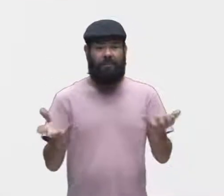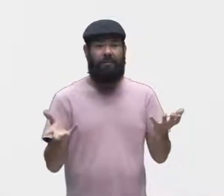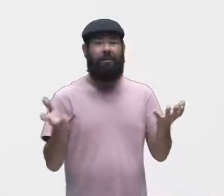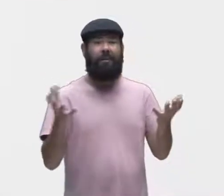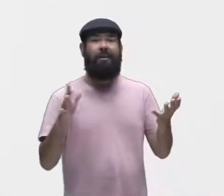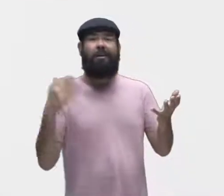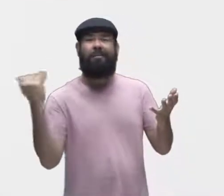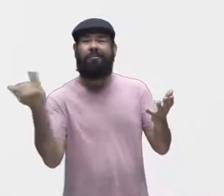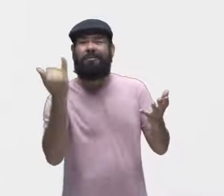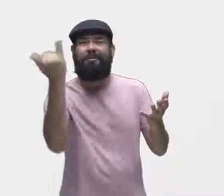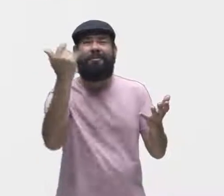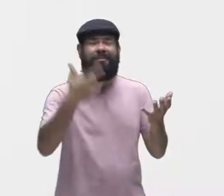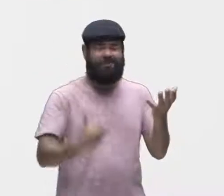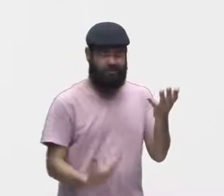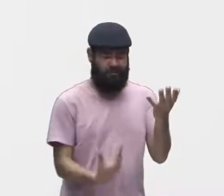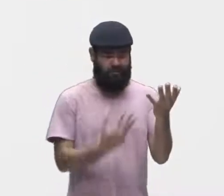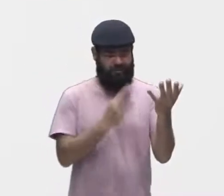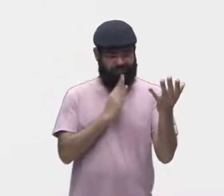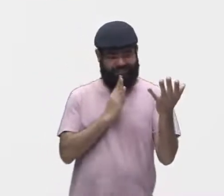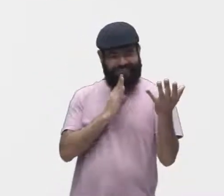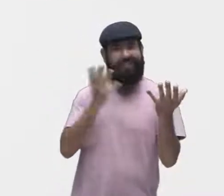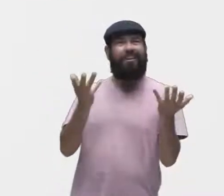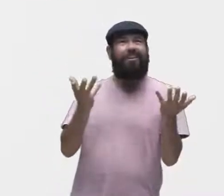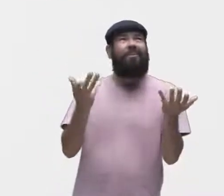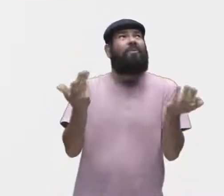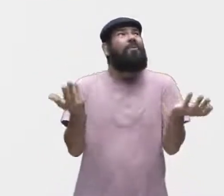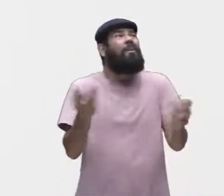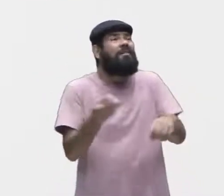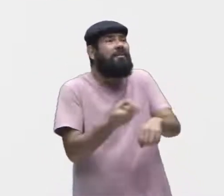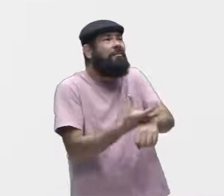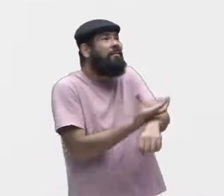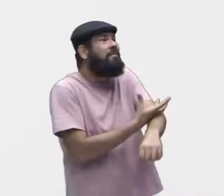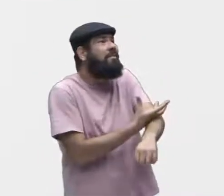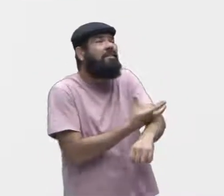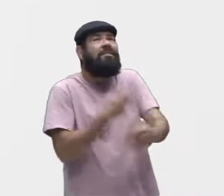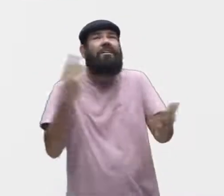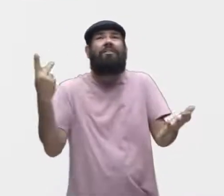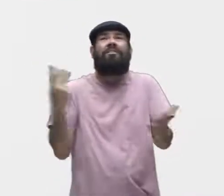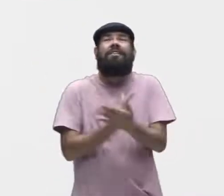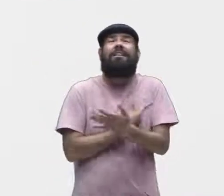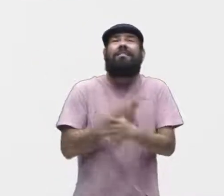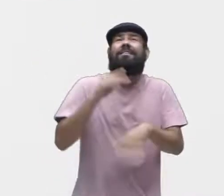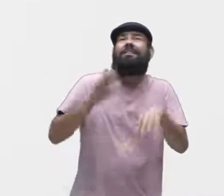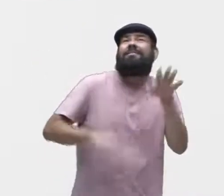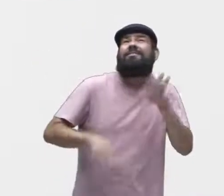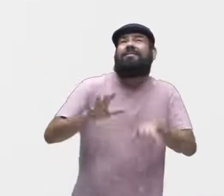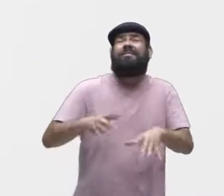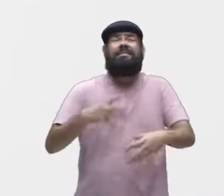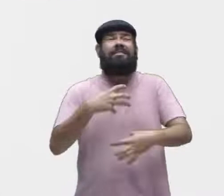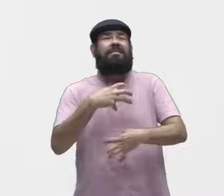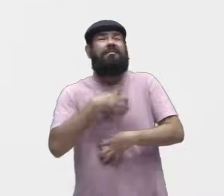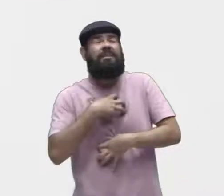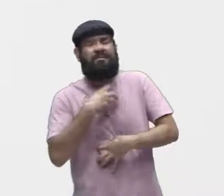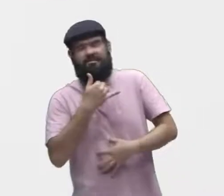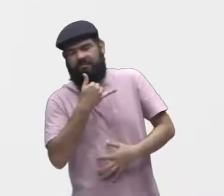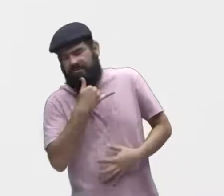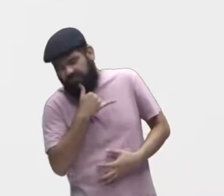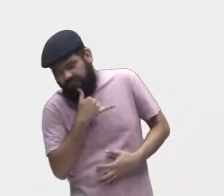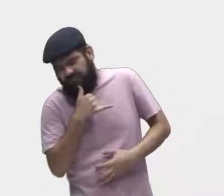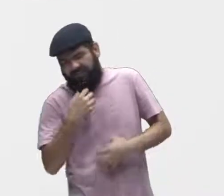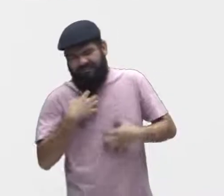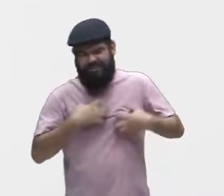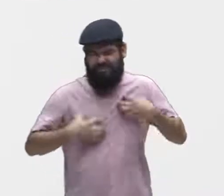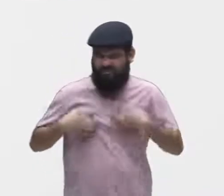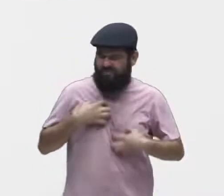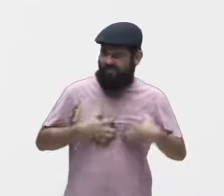gente reconhecer, né, quais são essas emoções que causam, às vezes, um sentimento de tristeza, de angústia,